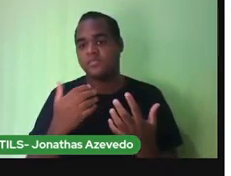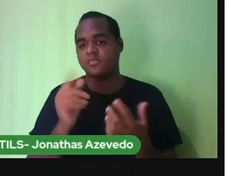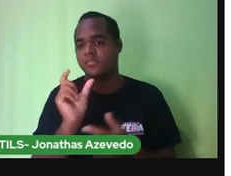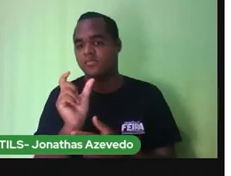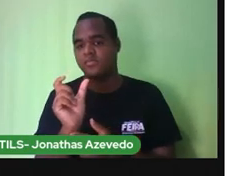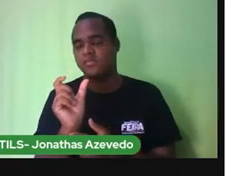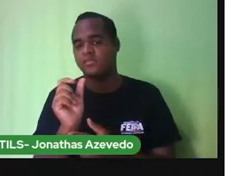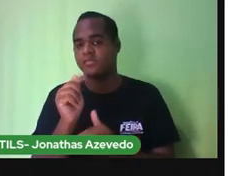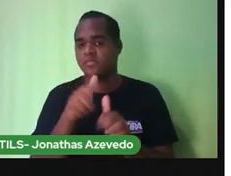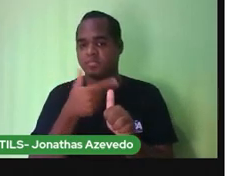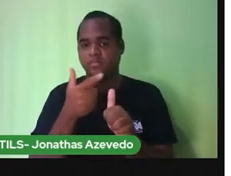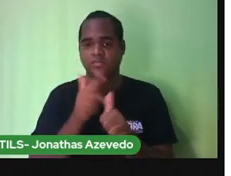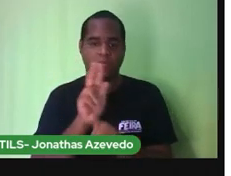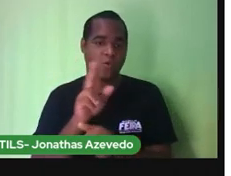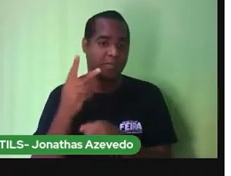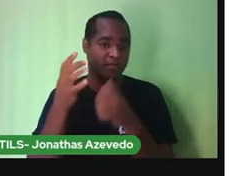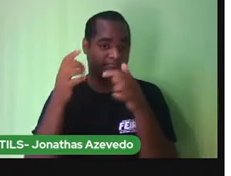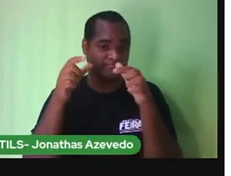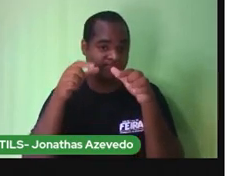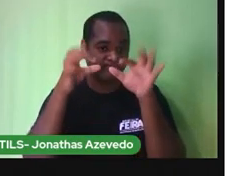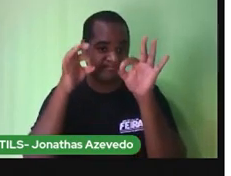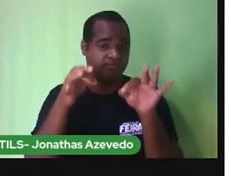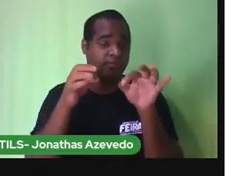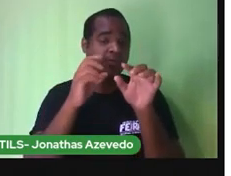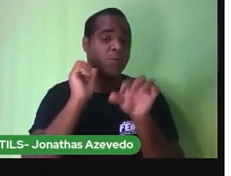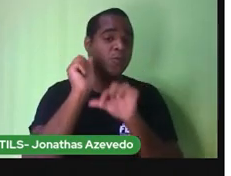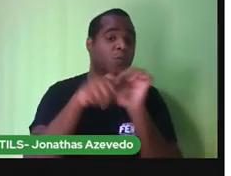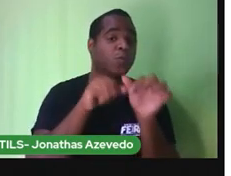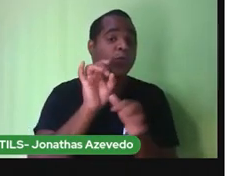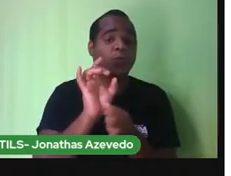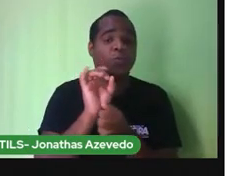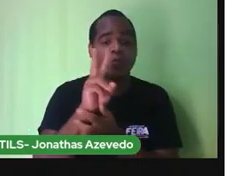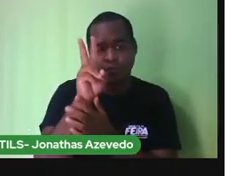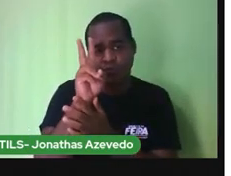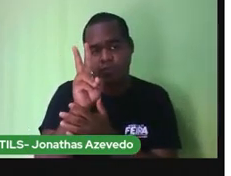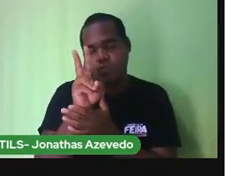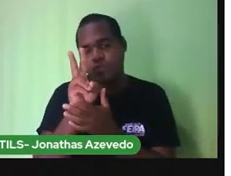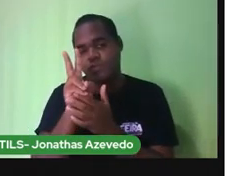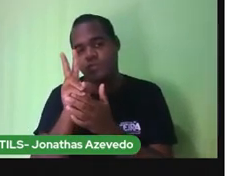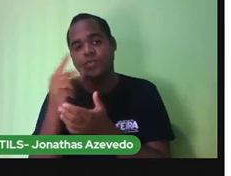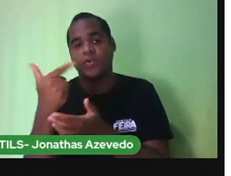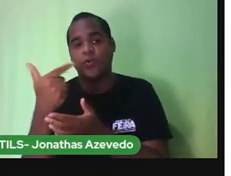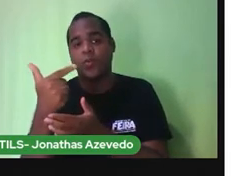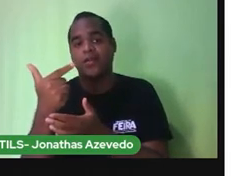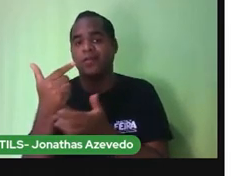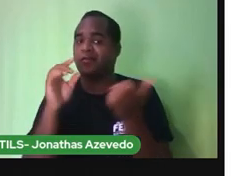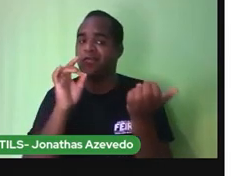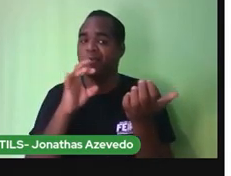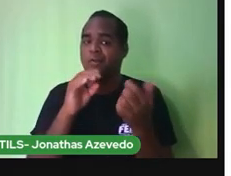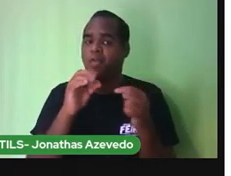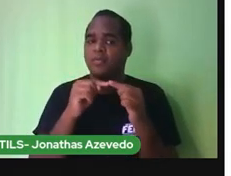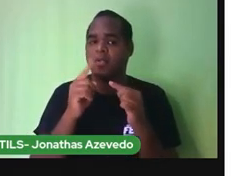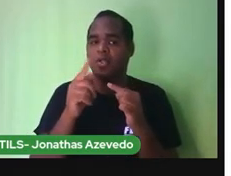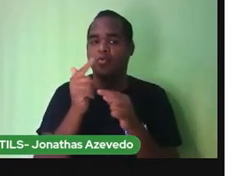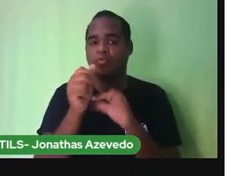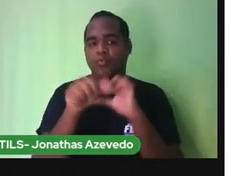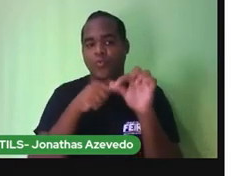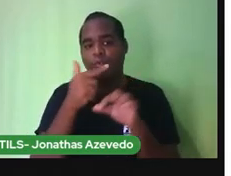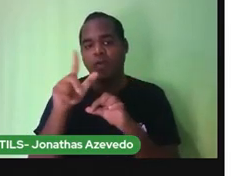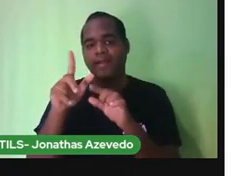do nome no lugar certinho e eu só troquei a segunda eu troquei a letrinha é pela letrinha